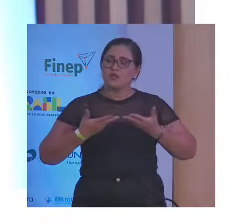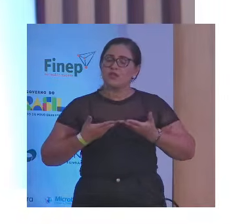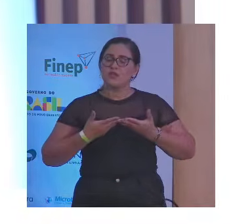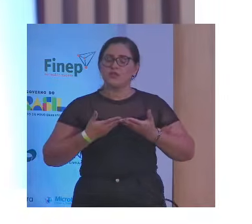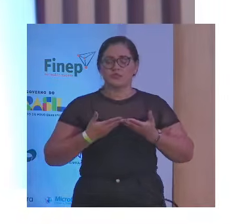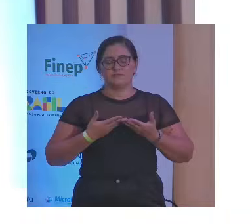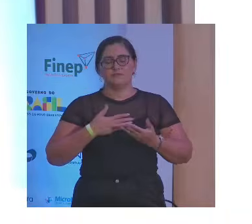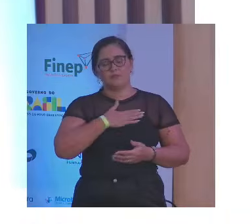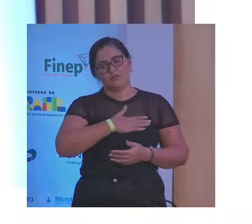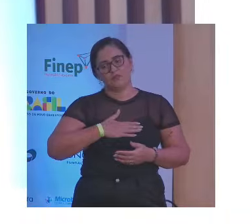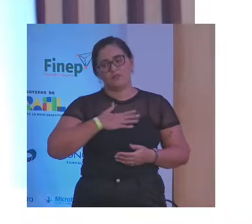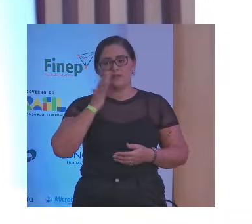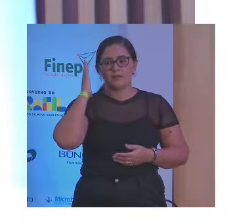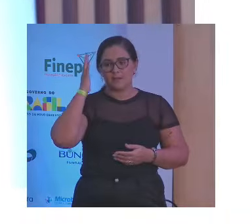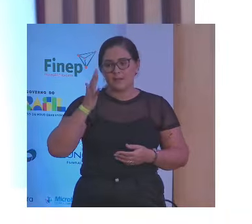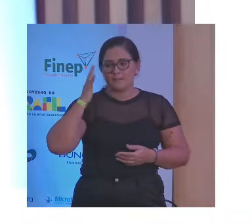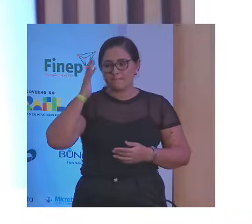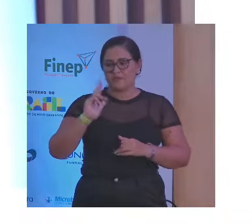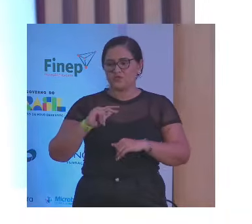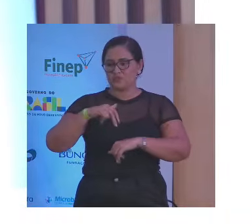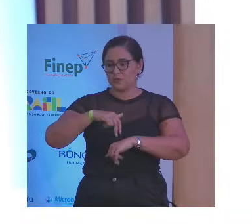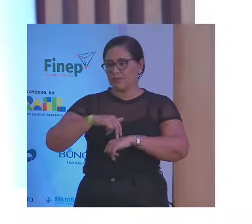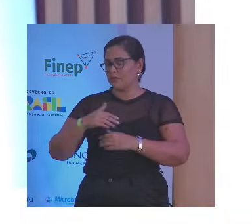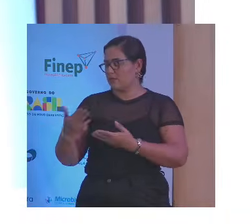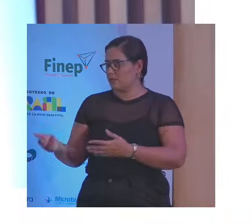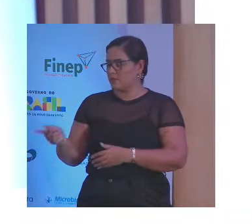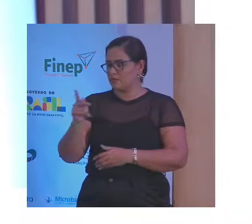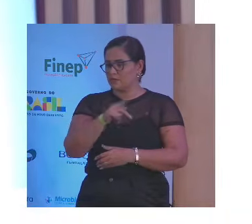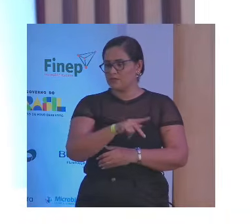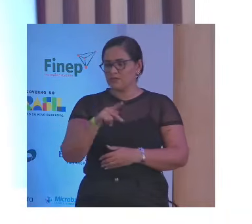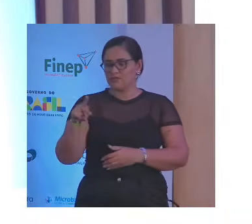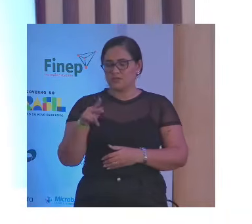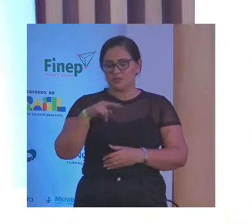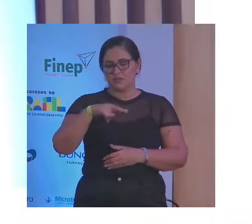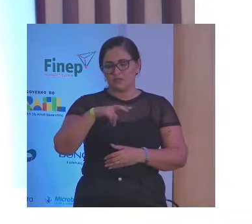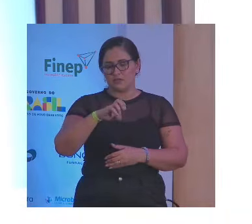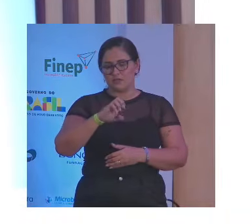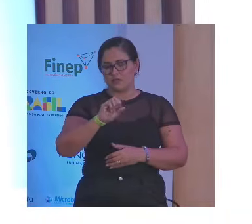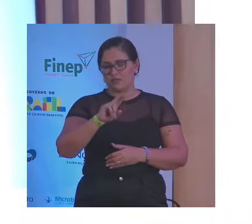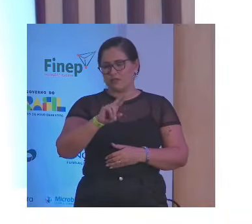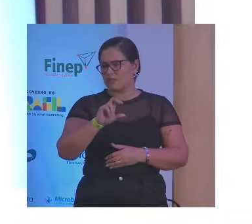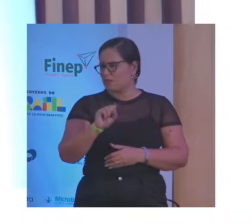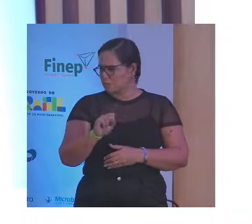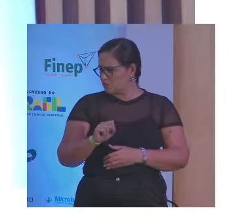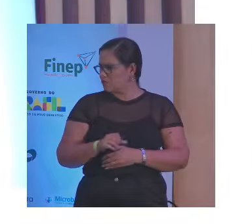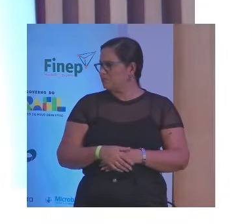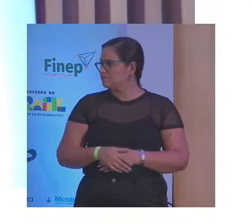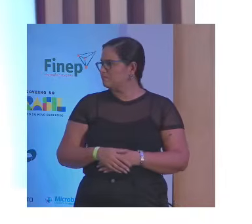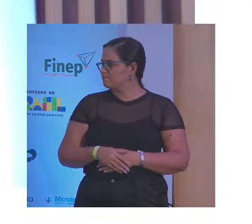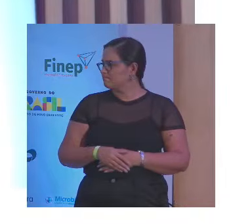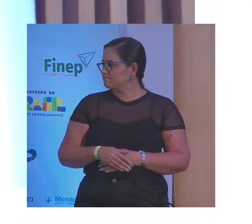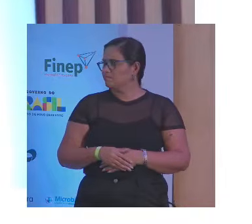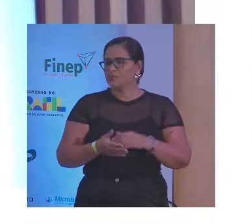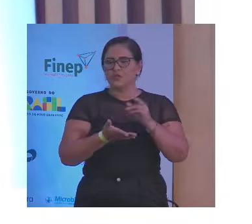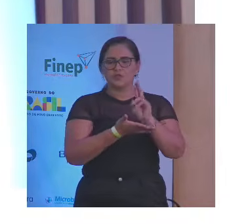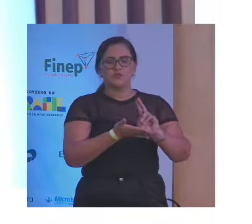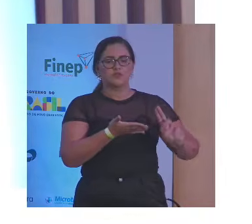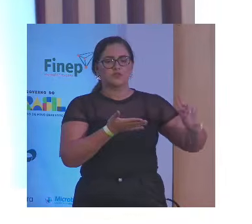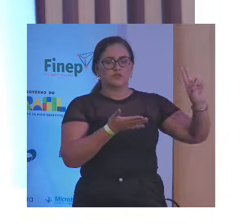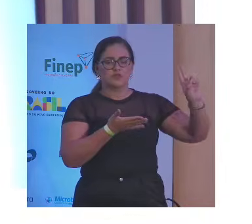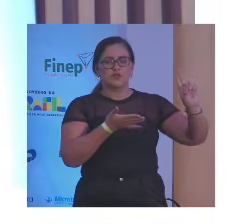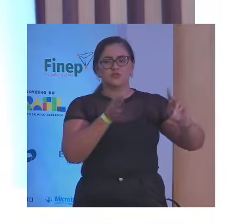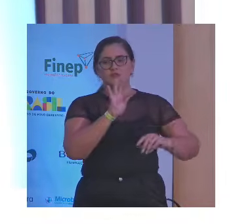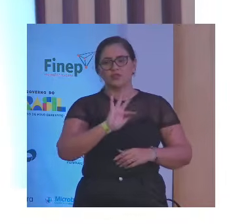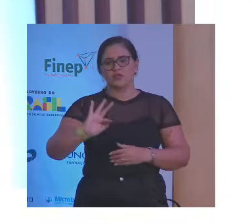sessão para subir aqui ao palco, o professor Nils Edwin Asp Neto, da Universidade